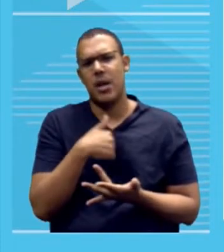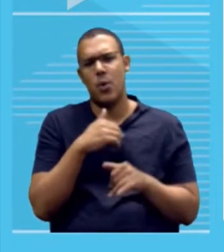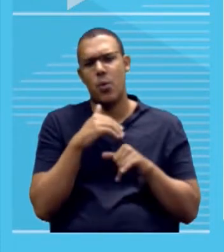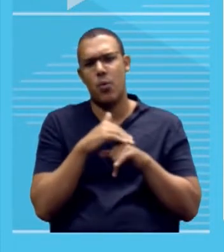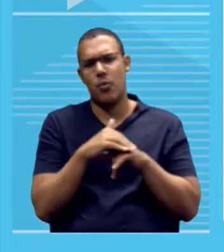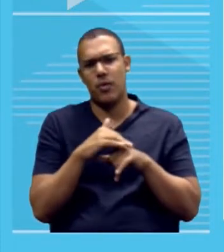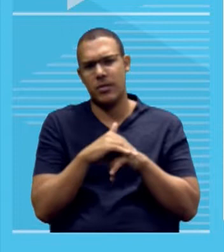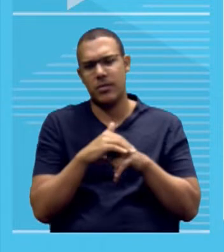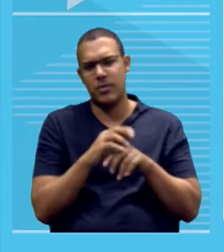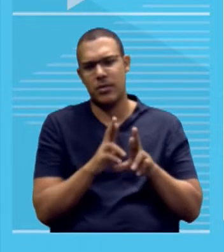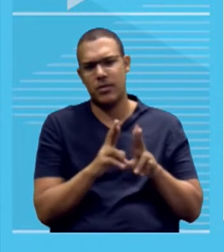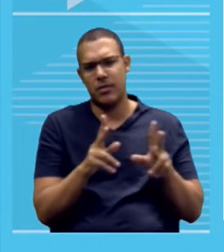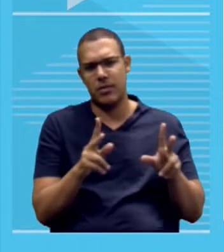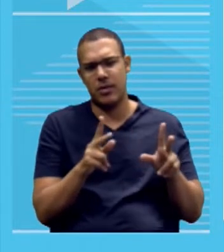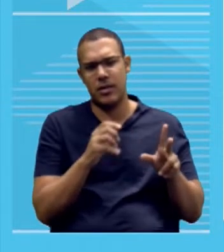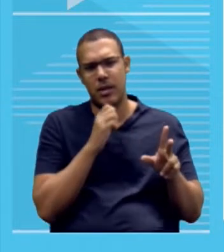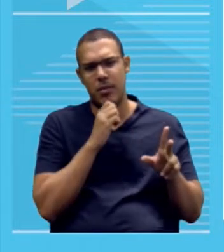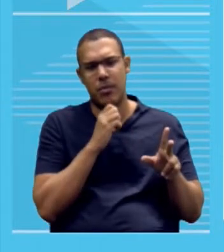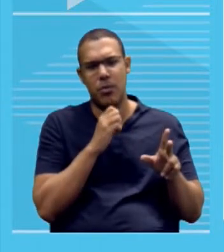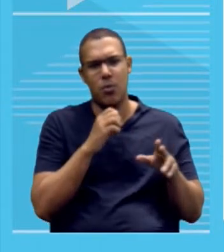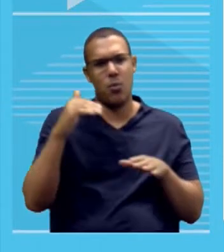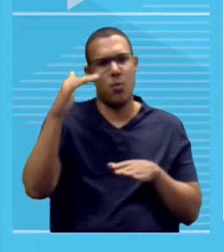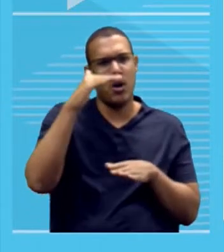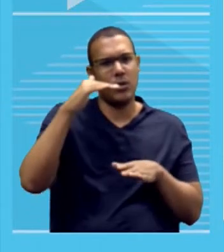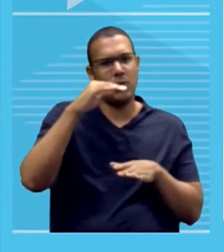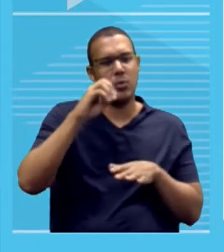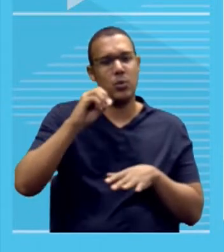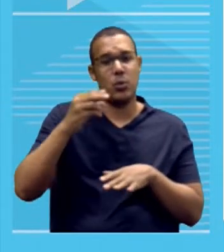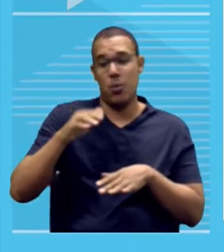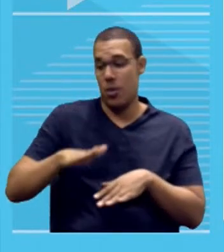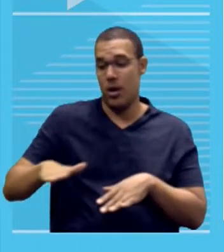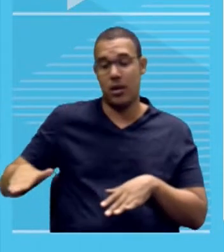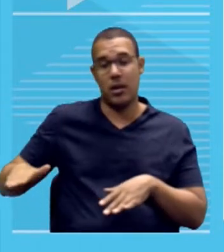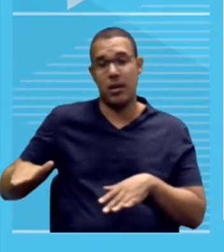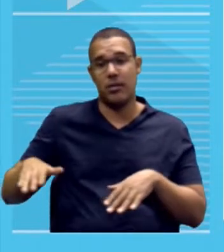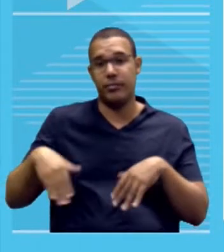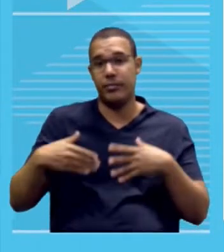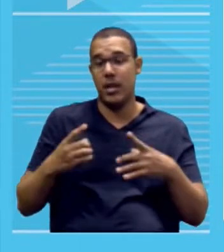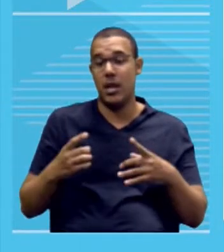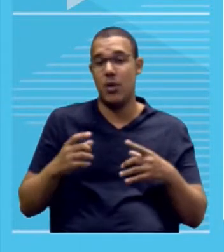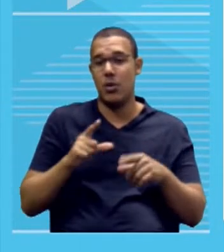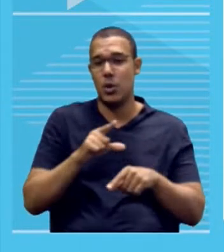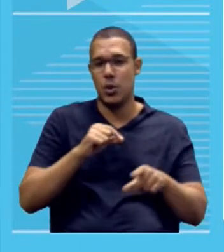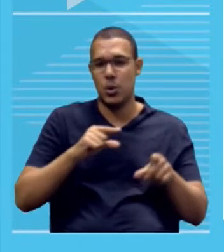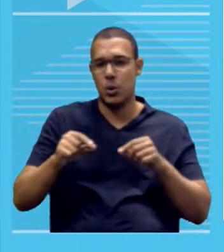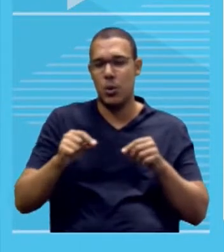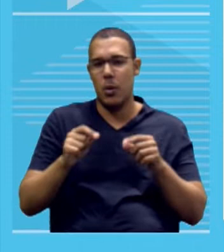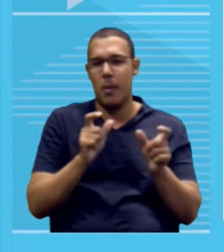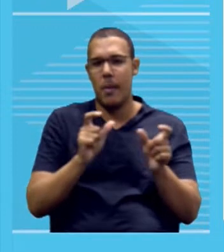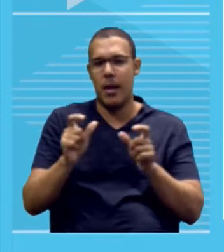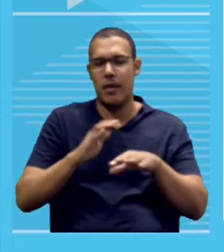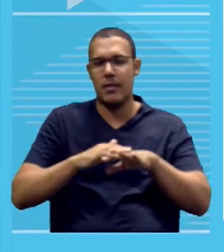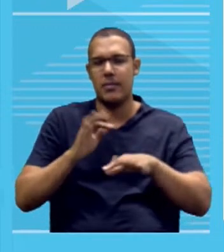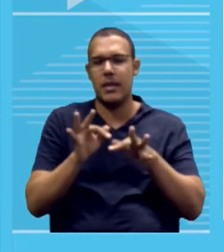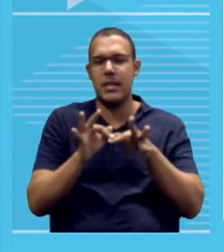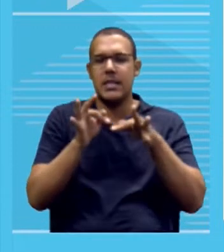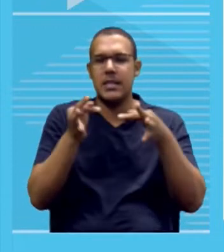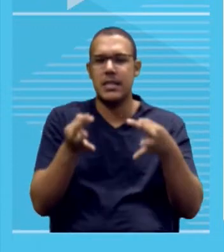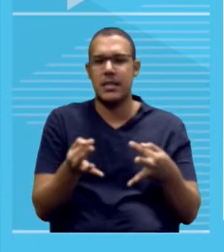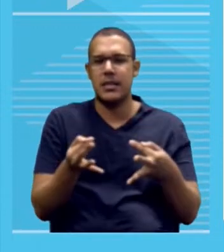diferente se eu converso com um adulto ou com uma criança certamente eu escolho palavras mais simples para falar com a criança